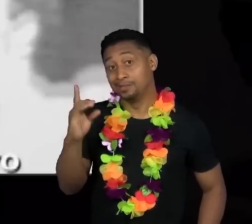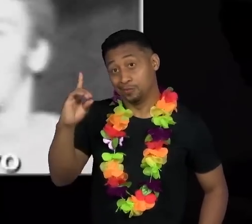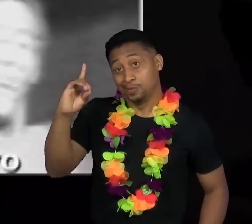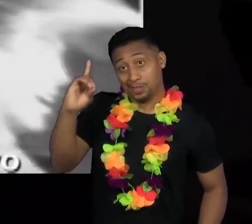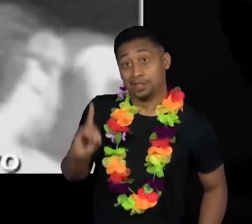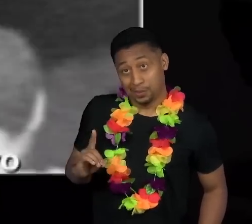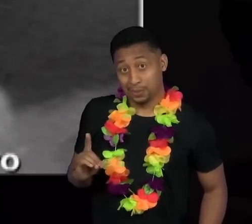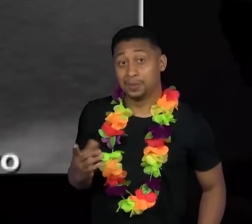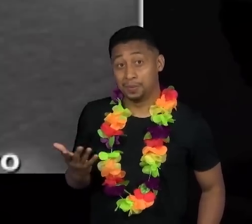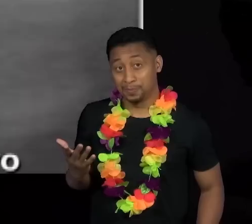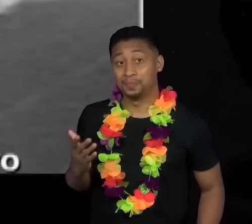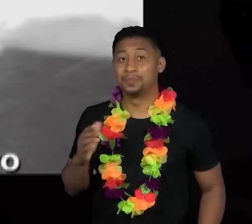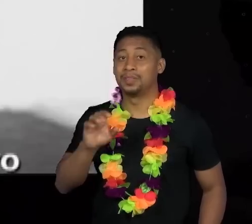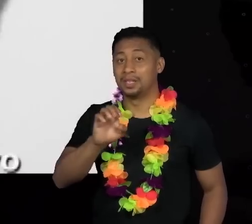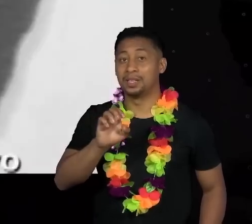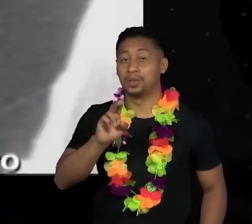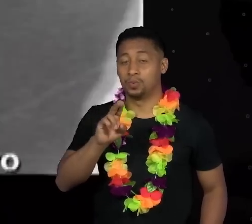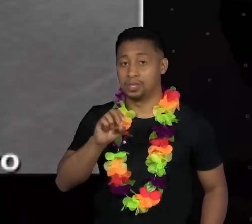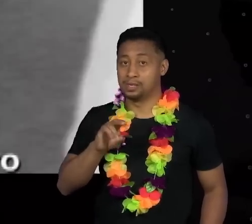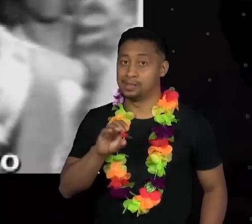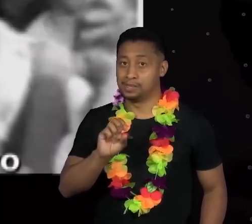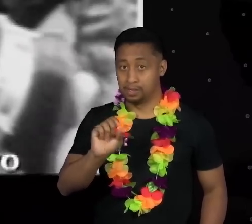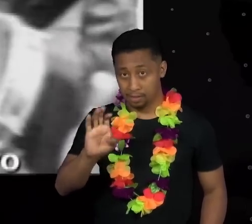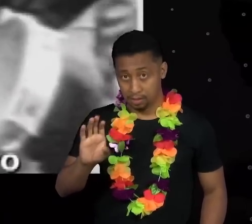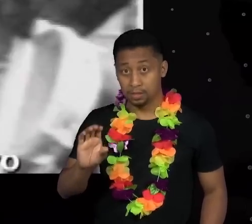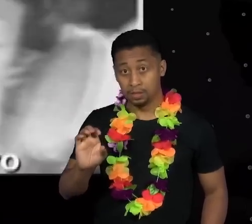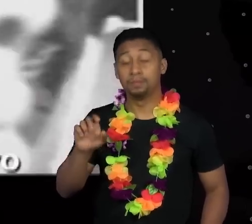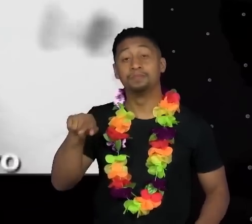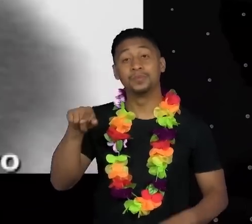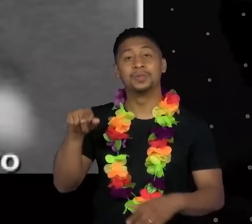Chamava Dona Eunice. O marido dela, seu Chico Pinga.